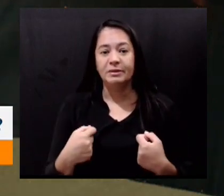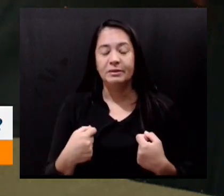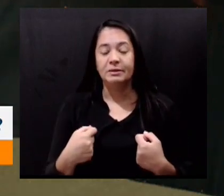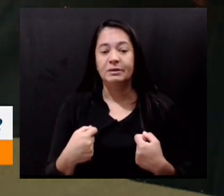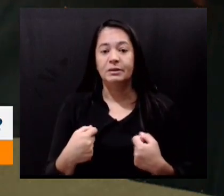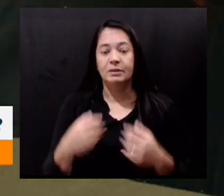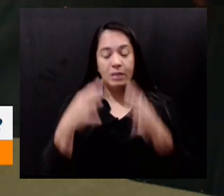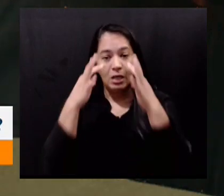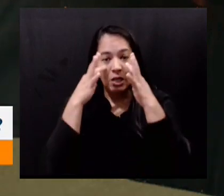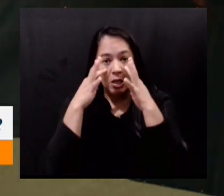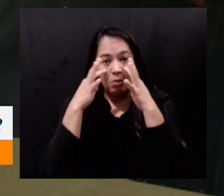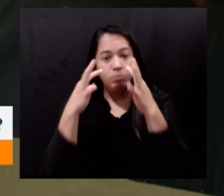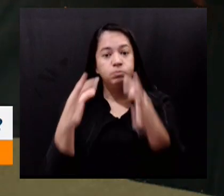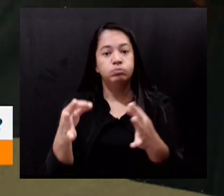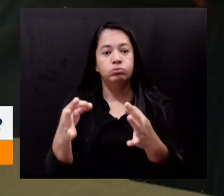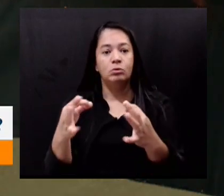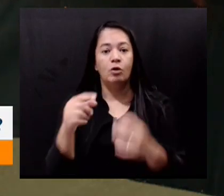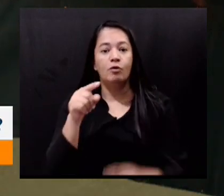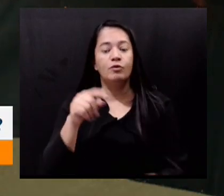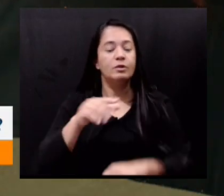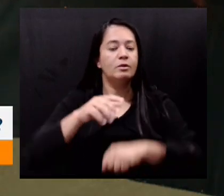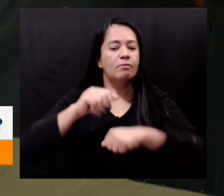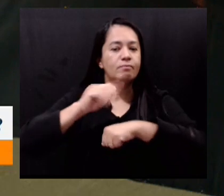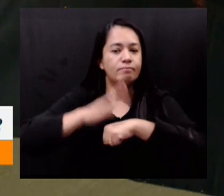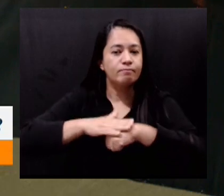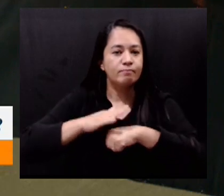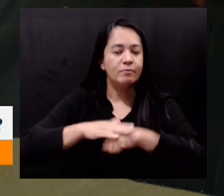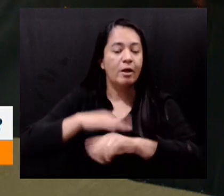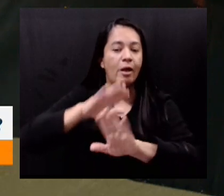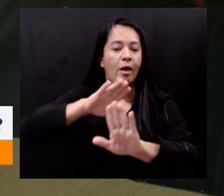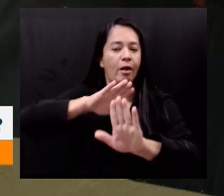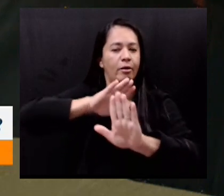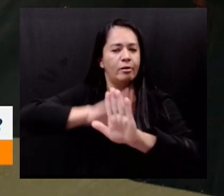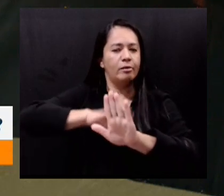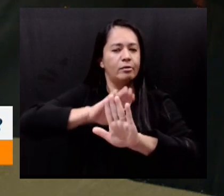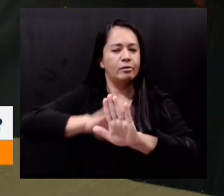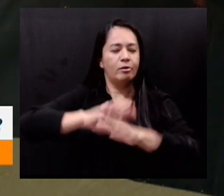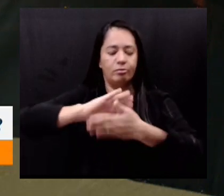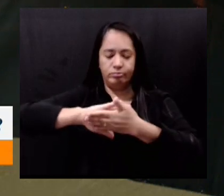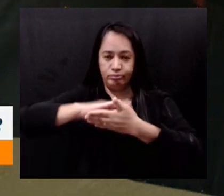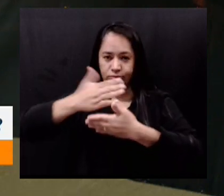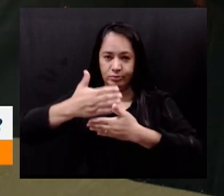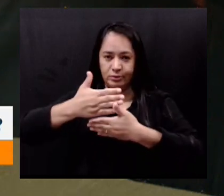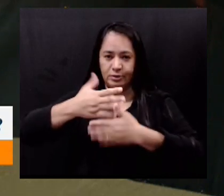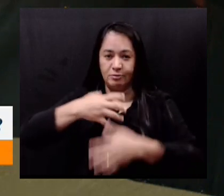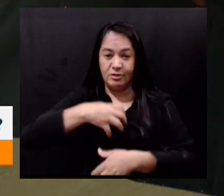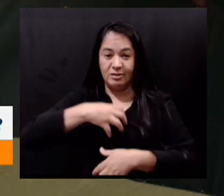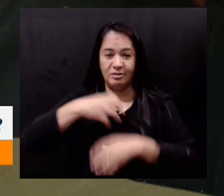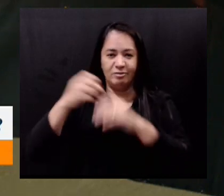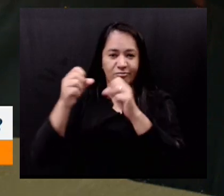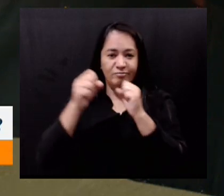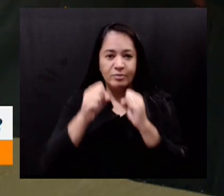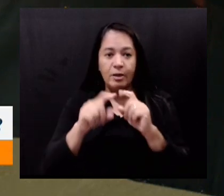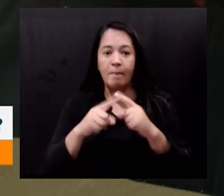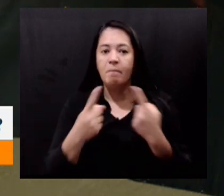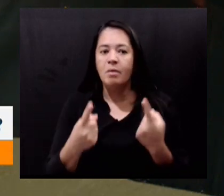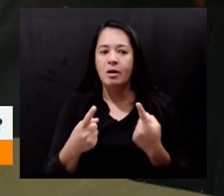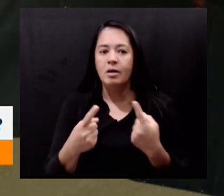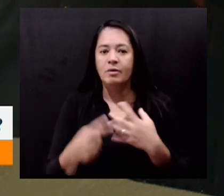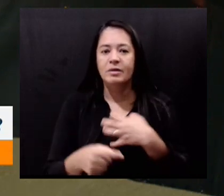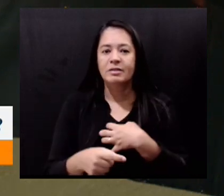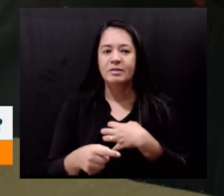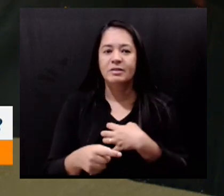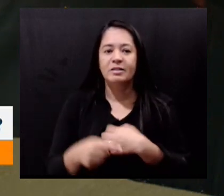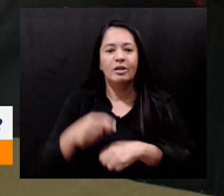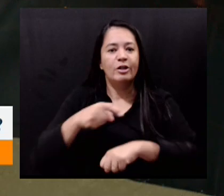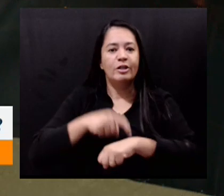no que você faz atrás da tela. Pode ter uma sensação de poder, mas é uma sensação de poder momentânea e falsa.